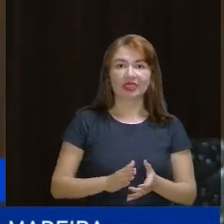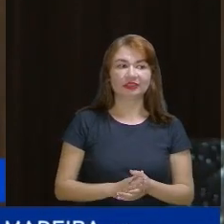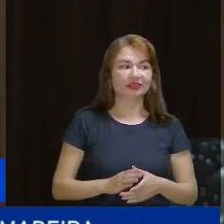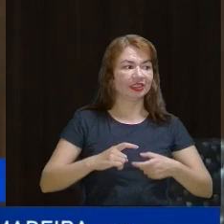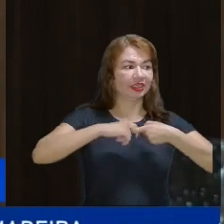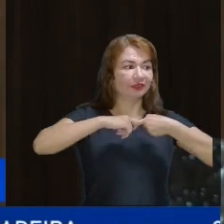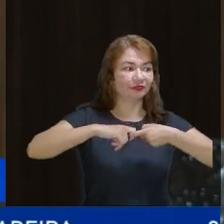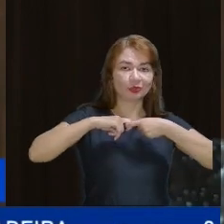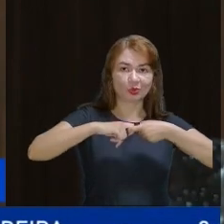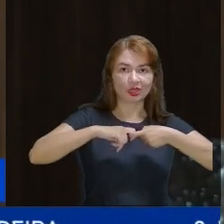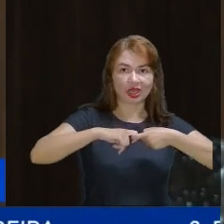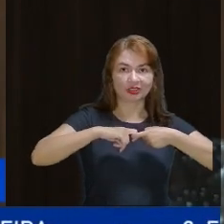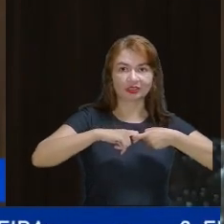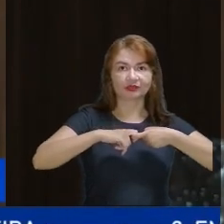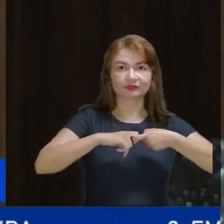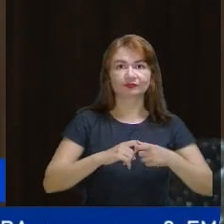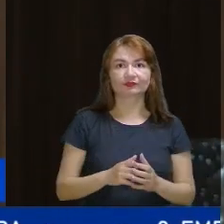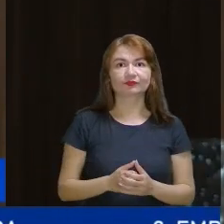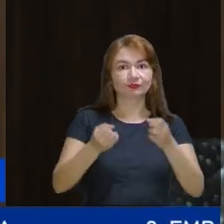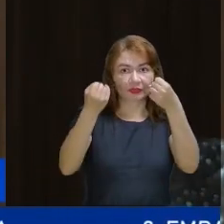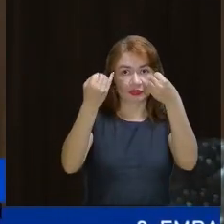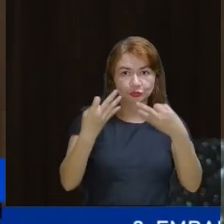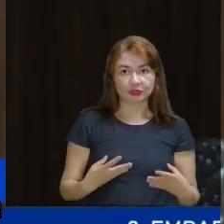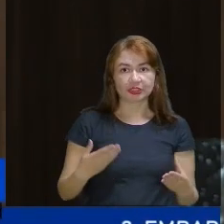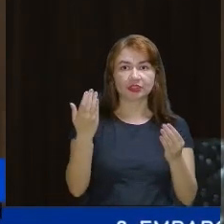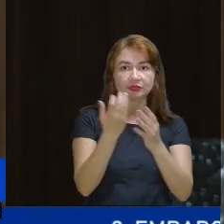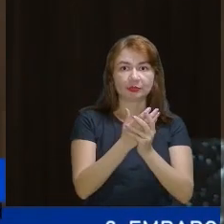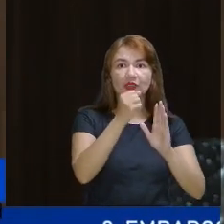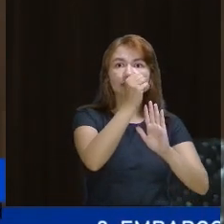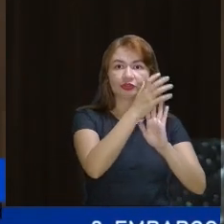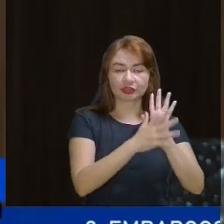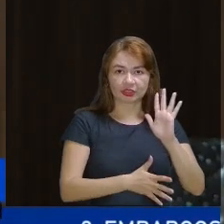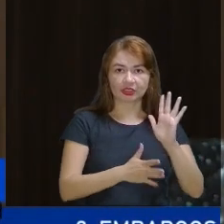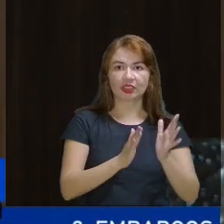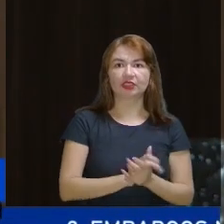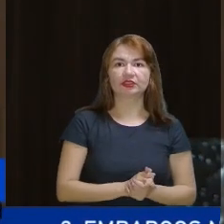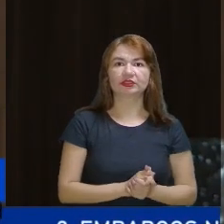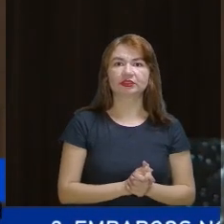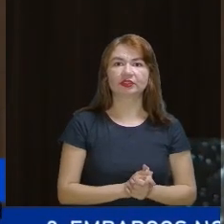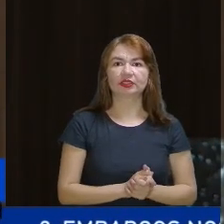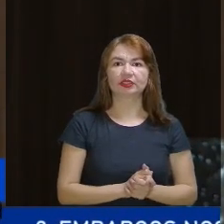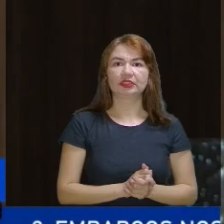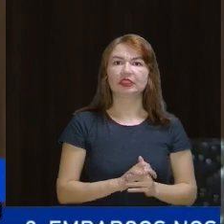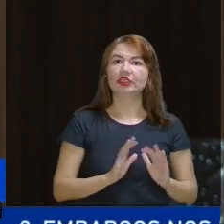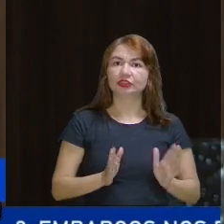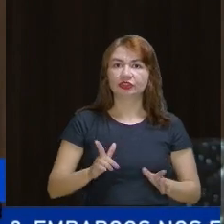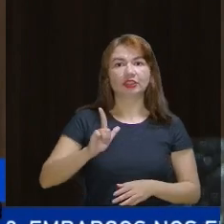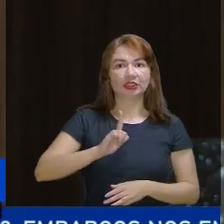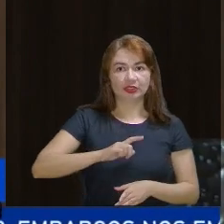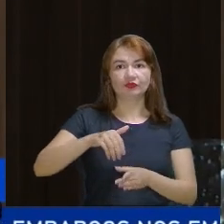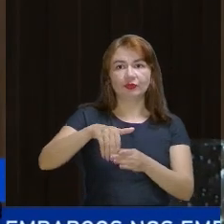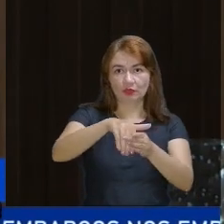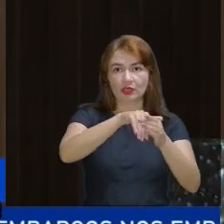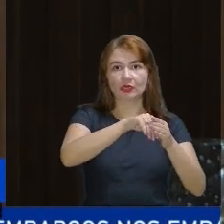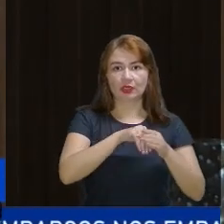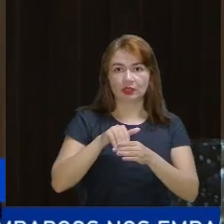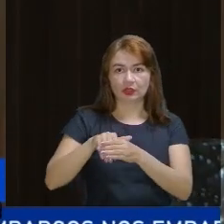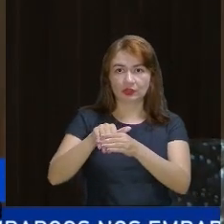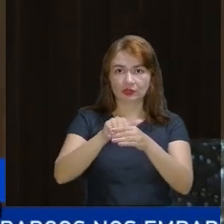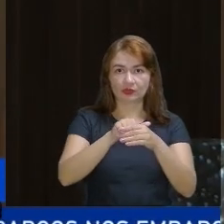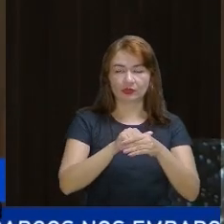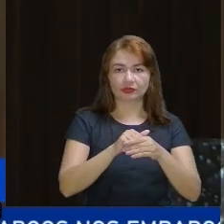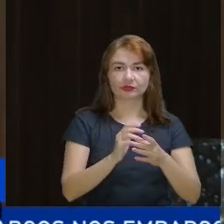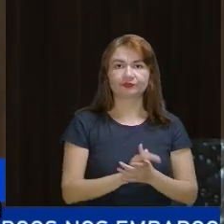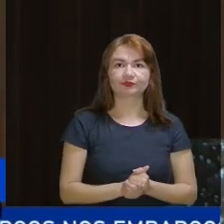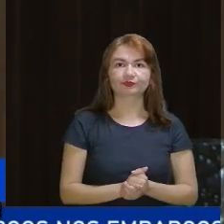breve resumo do que é um embargo de declaração. Porque nesse processo já teve um acórdão, e